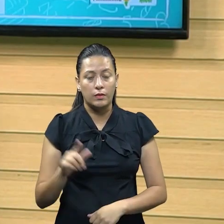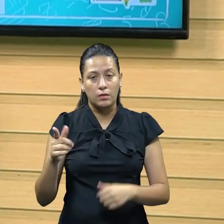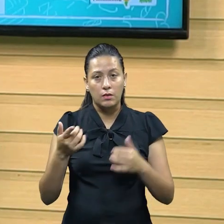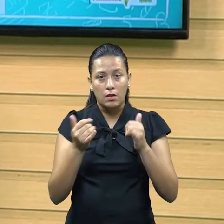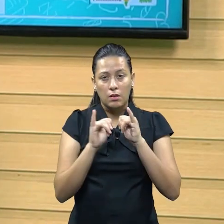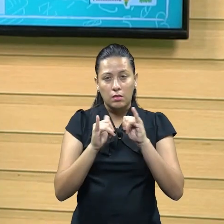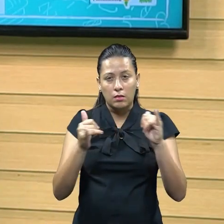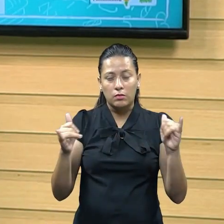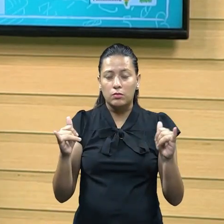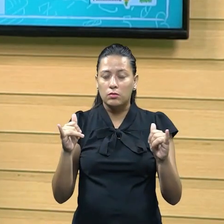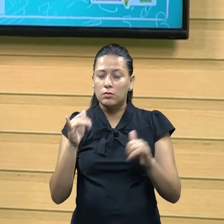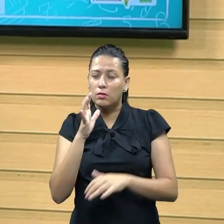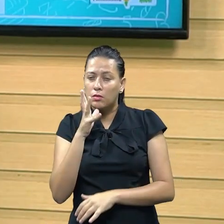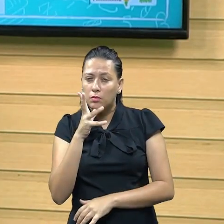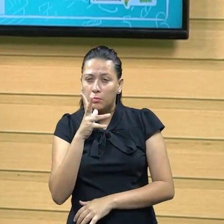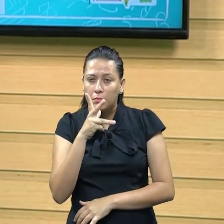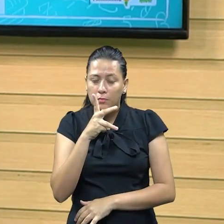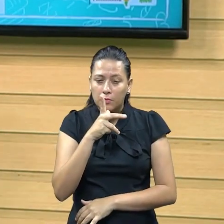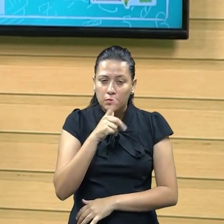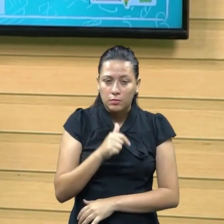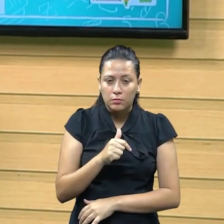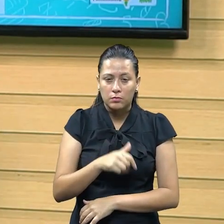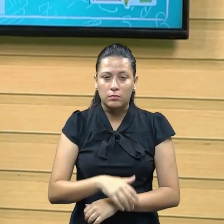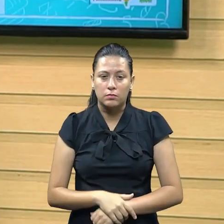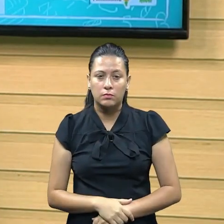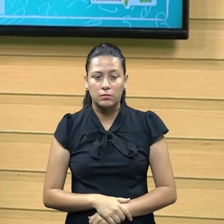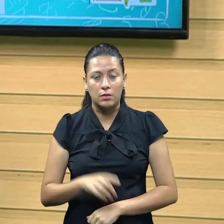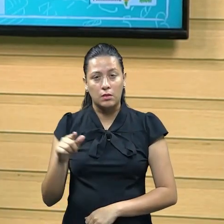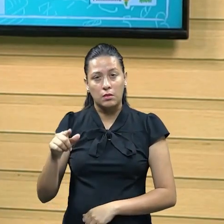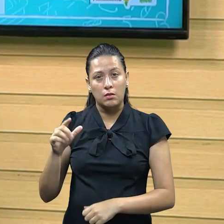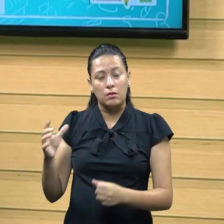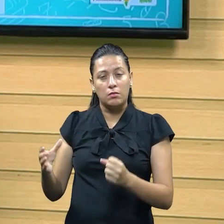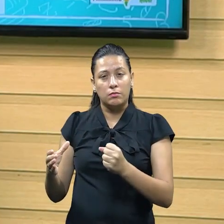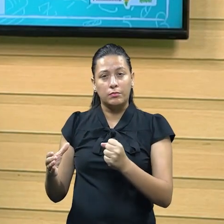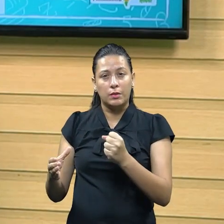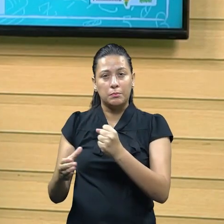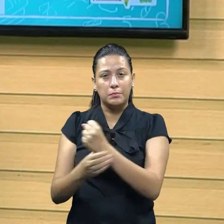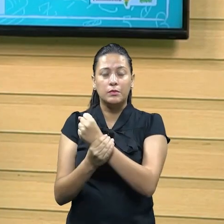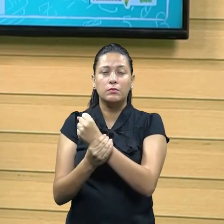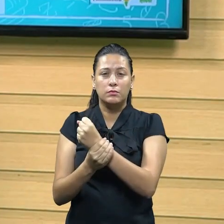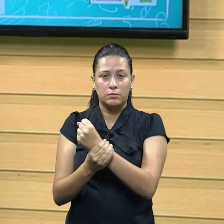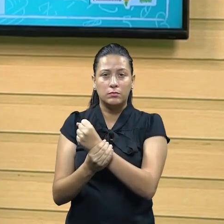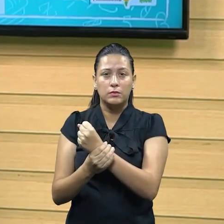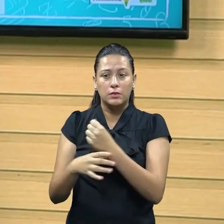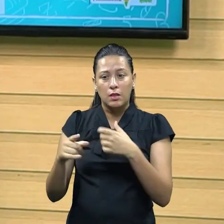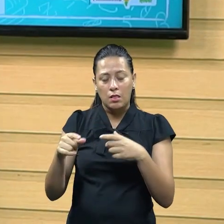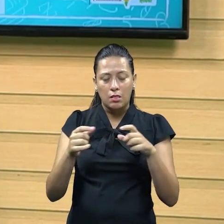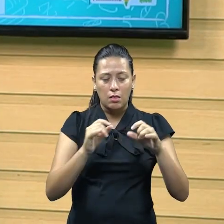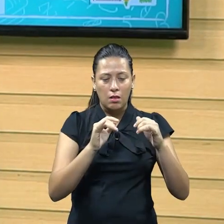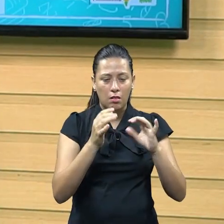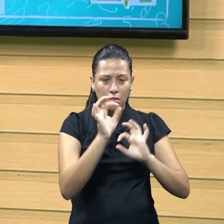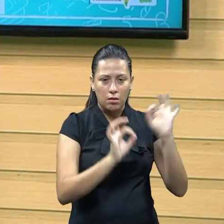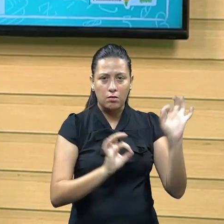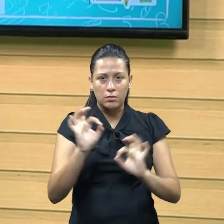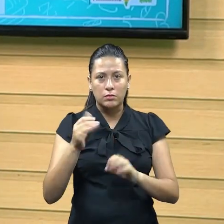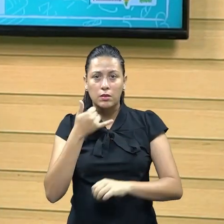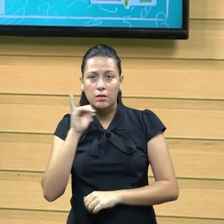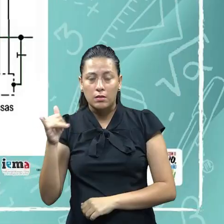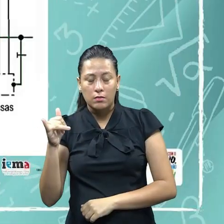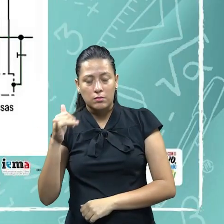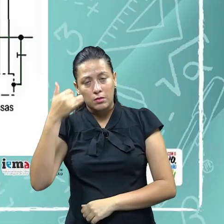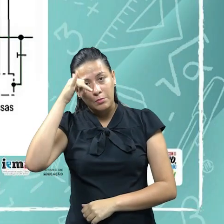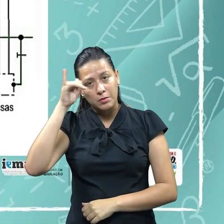ela demora um pouco mais passar e aí ela fica presa na instalação, justamente para evitar essa